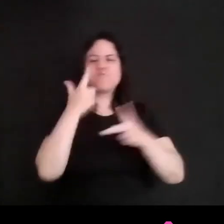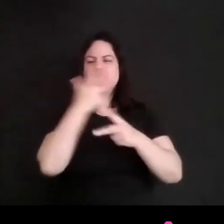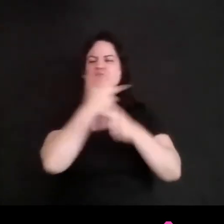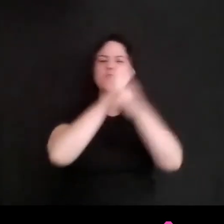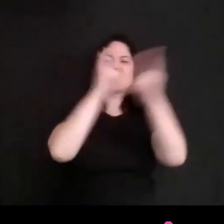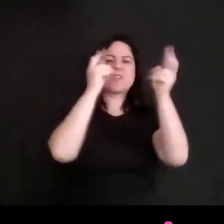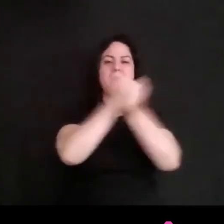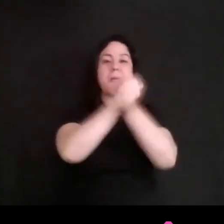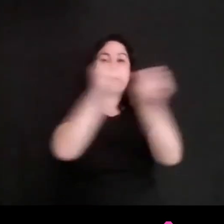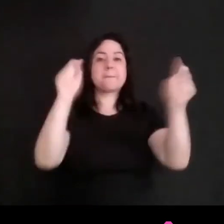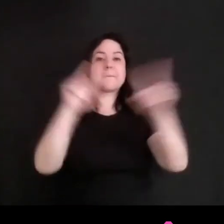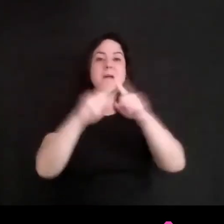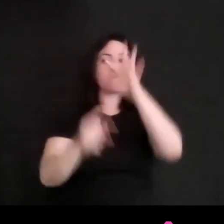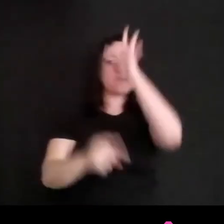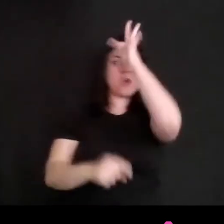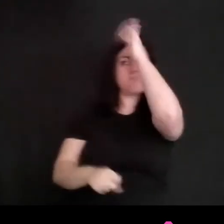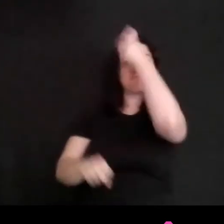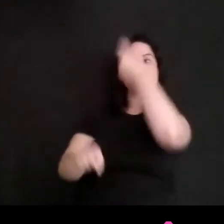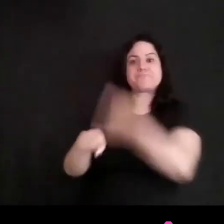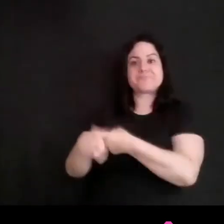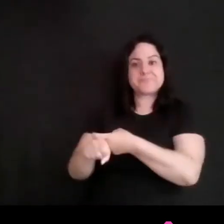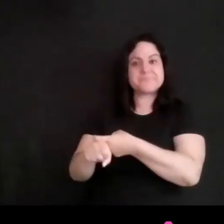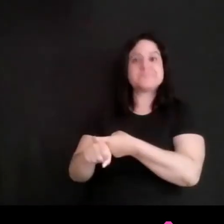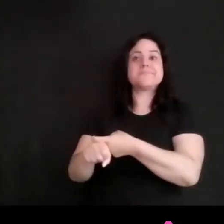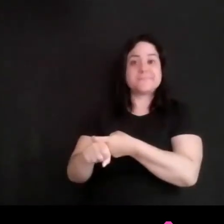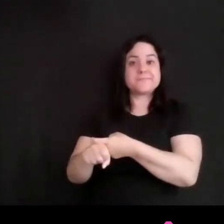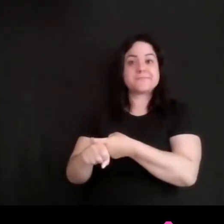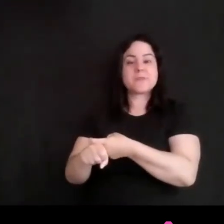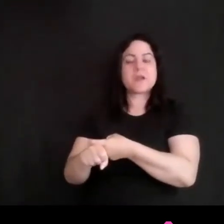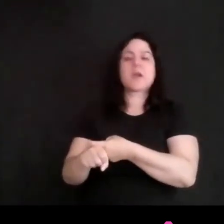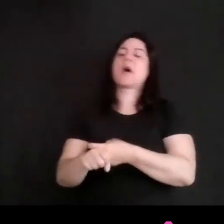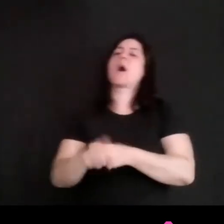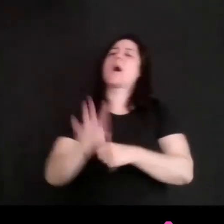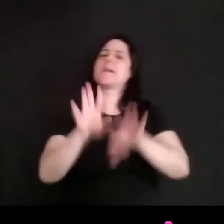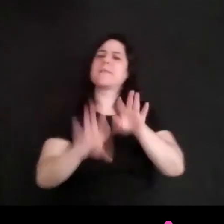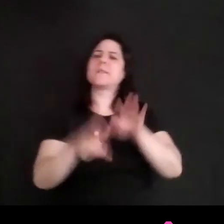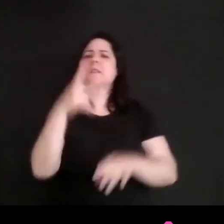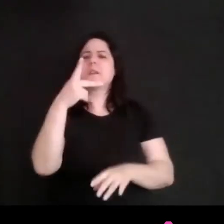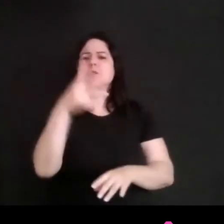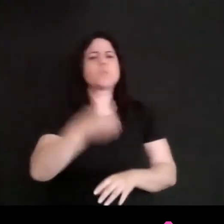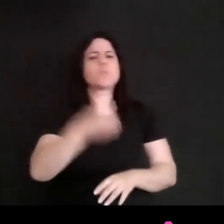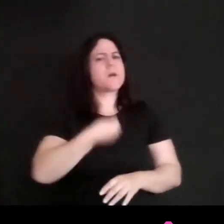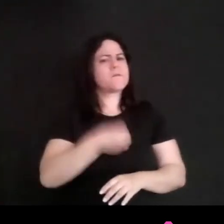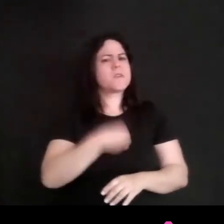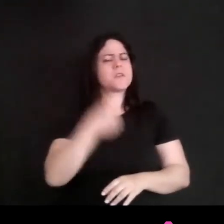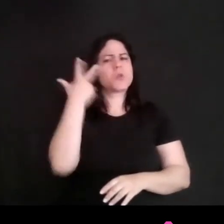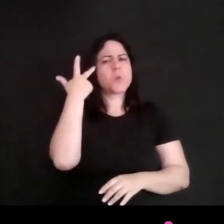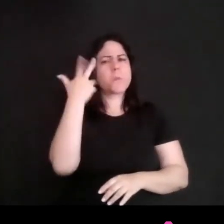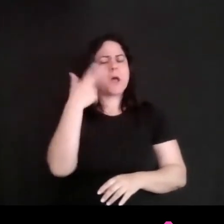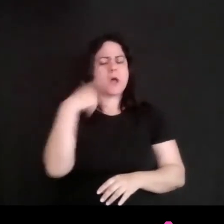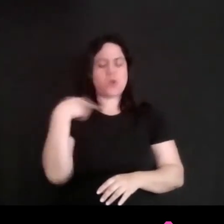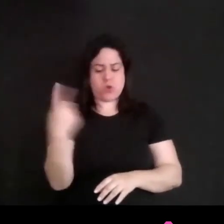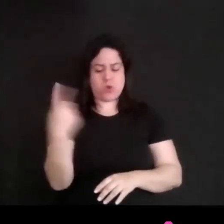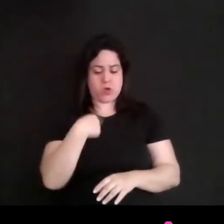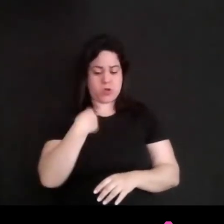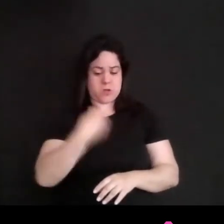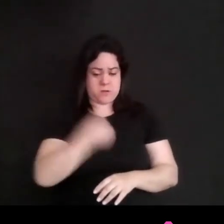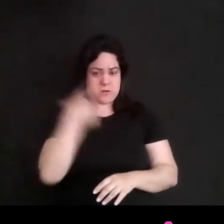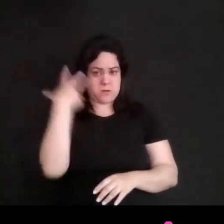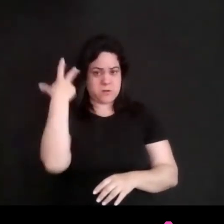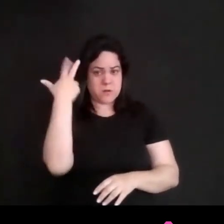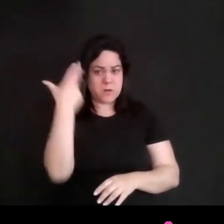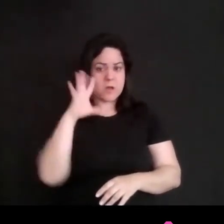teve resistência. Então, às vezes, pode ser que na sua caminhada, na nossa caminhada,